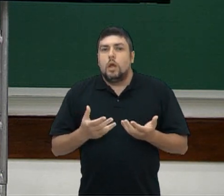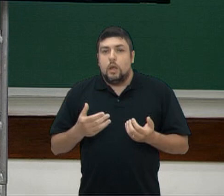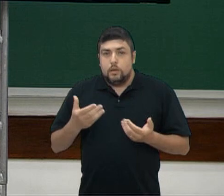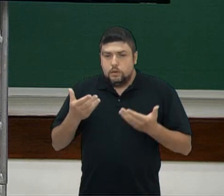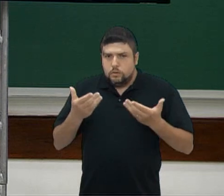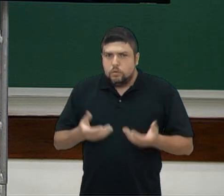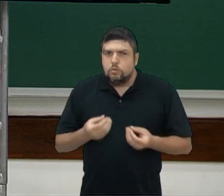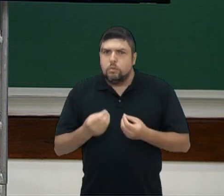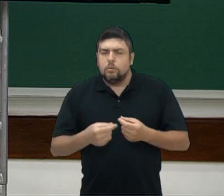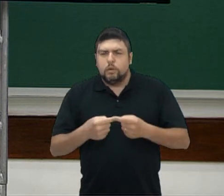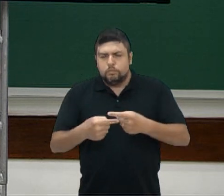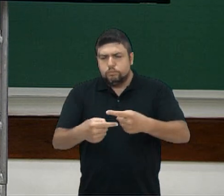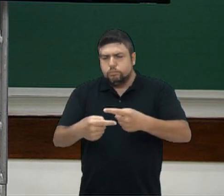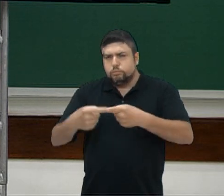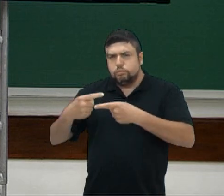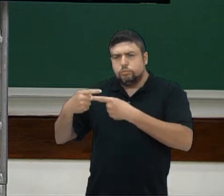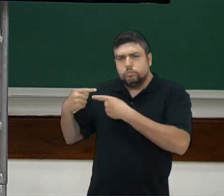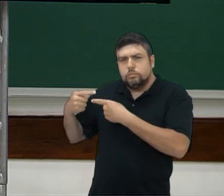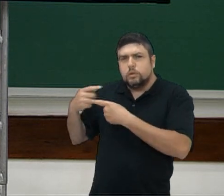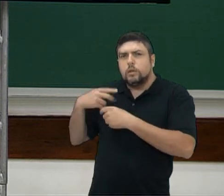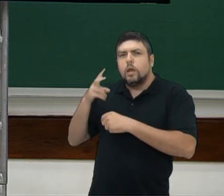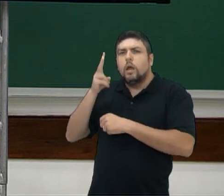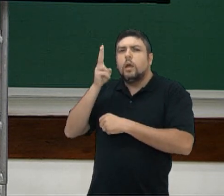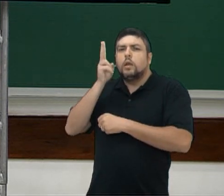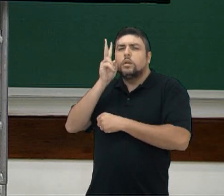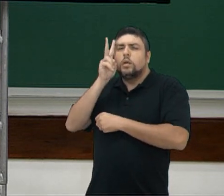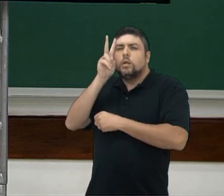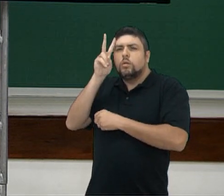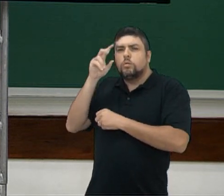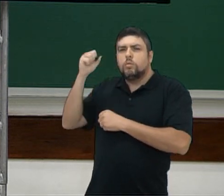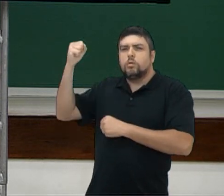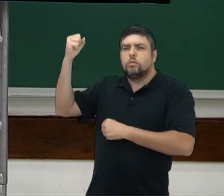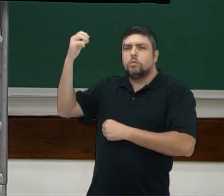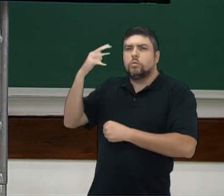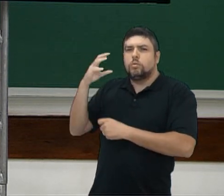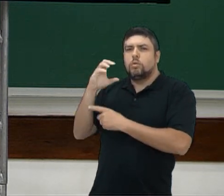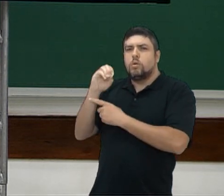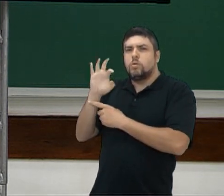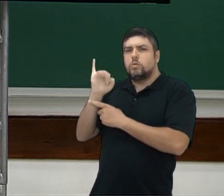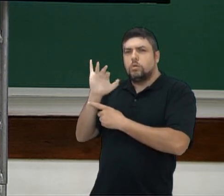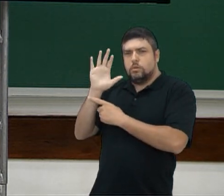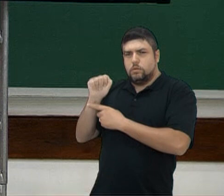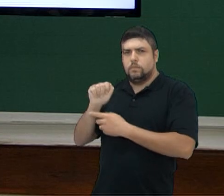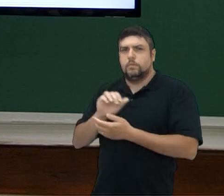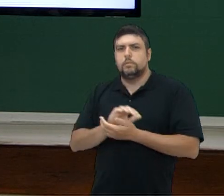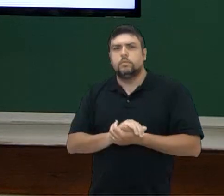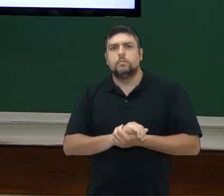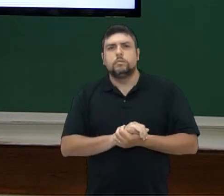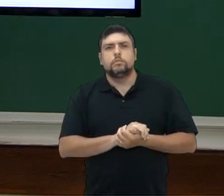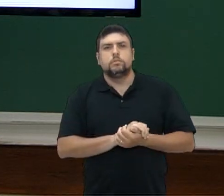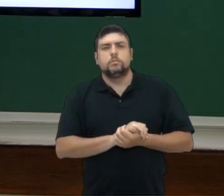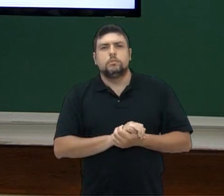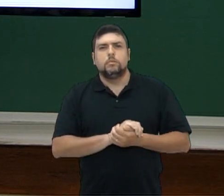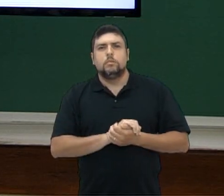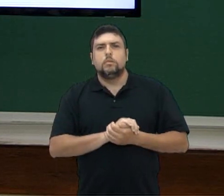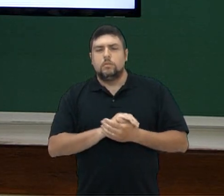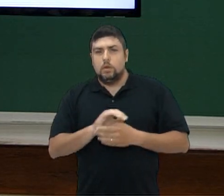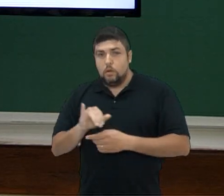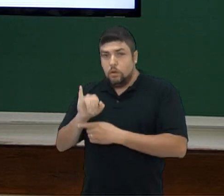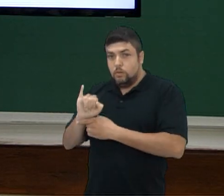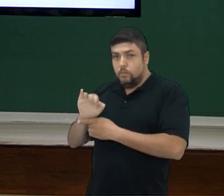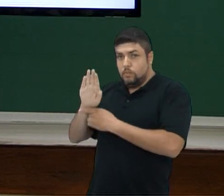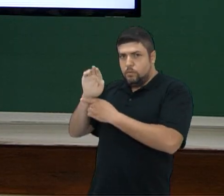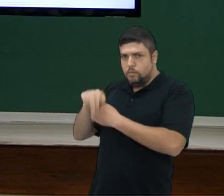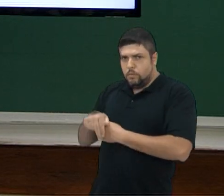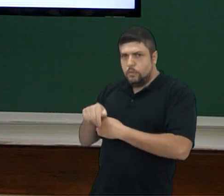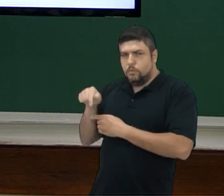aqui dos primórdios, da parte da óptica. Então vamos ali aos conceitos que temos então. Aqui ó, o experimento de Ibn